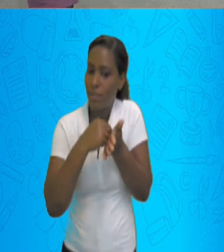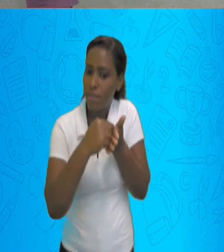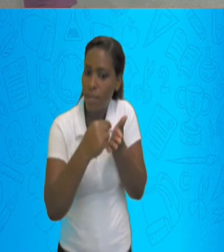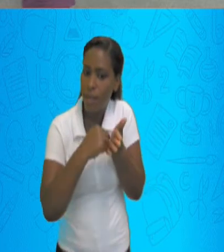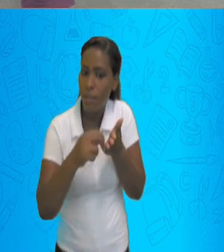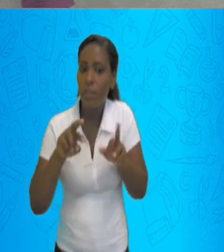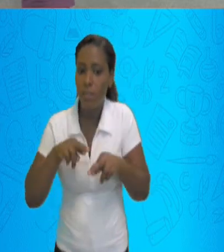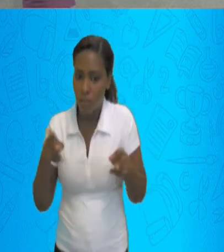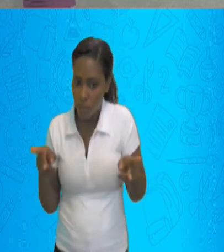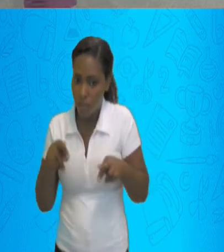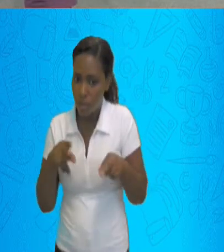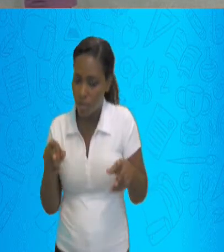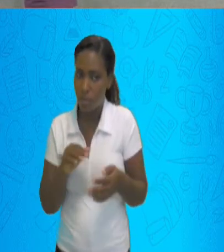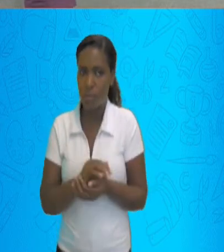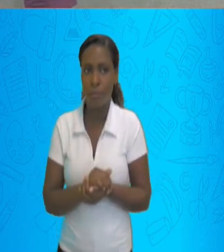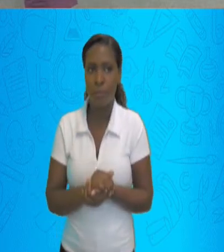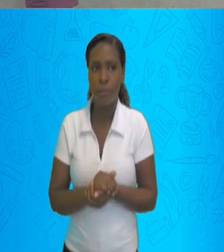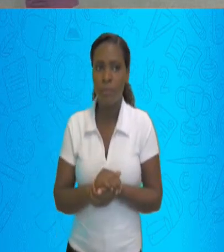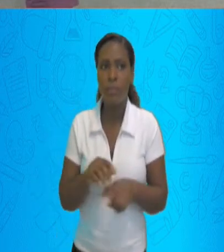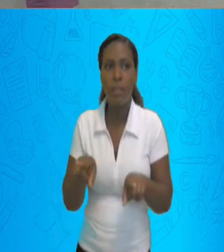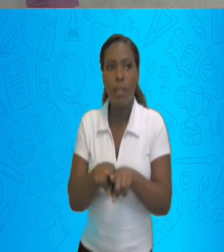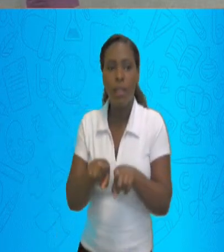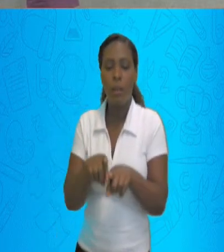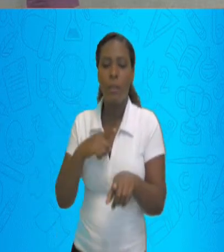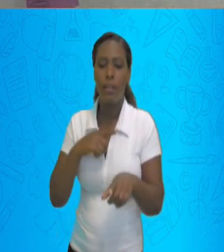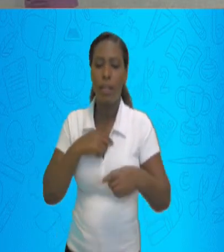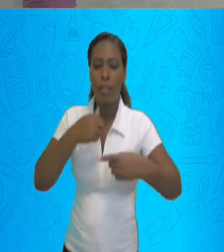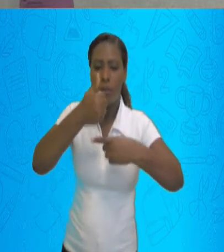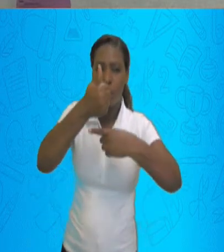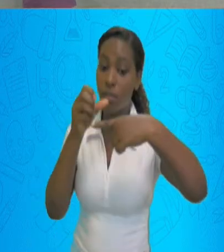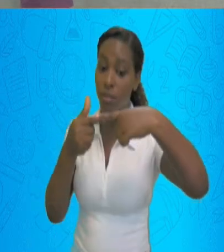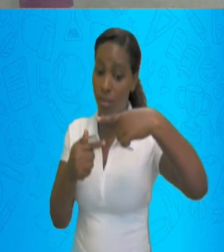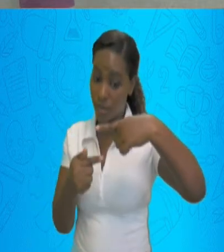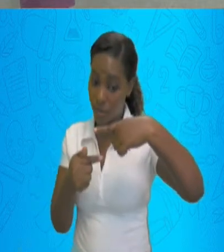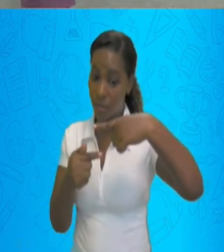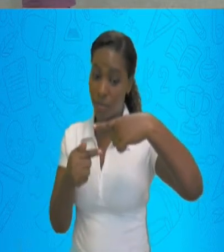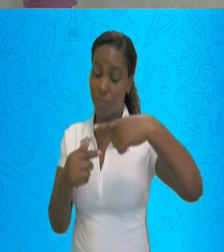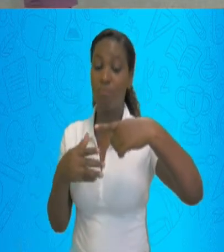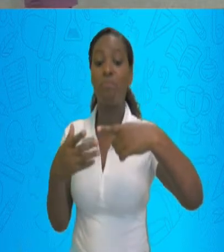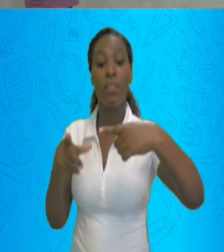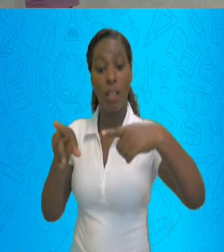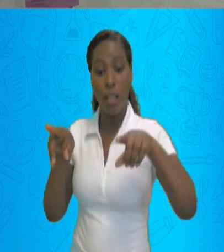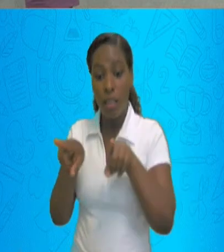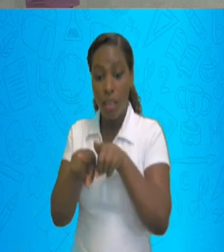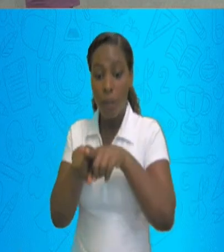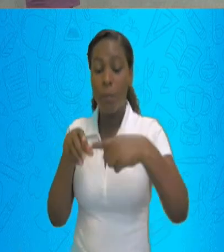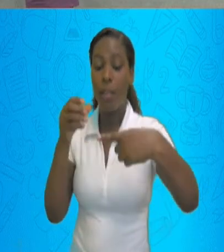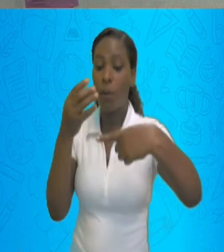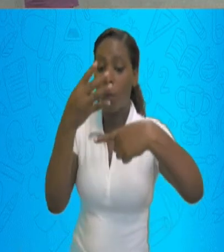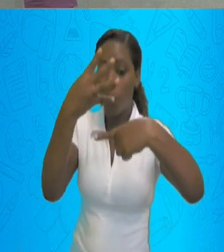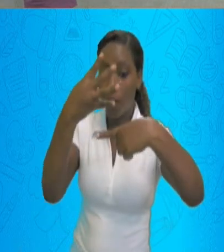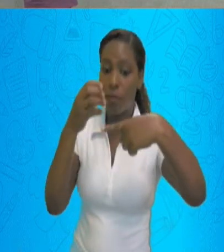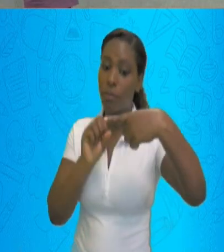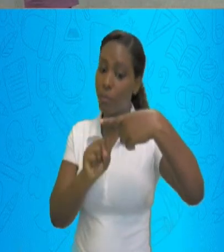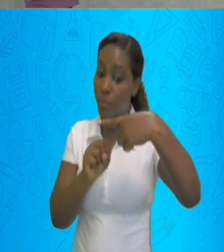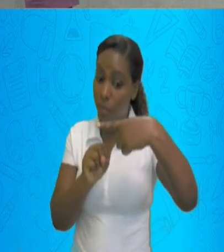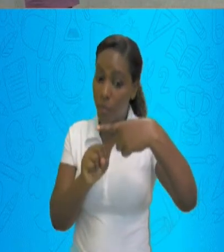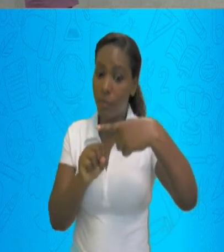1/5, 2/6, 5/7, a fração